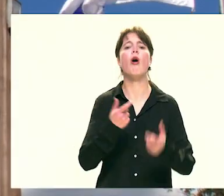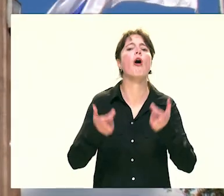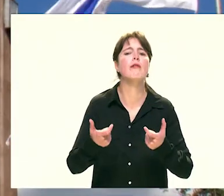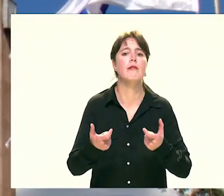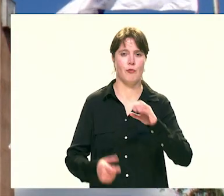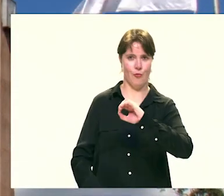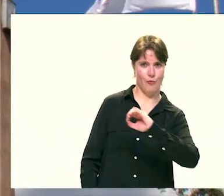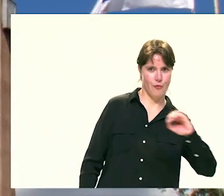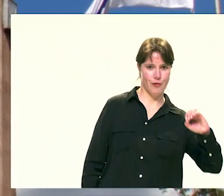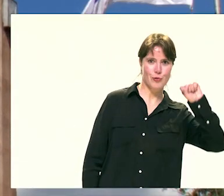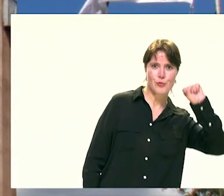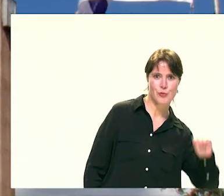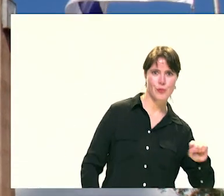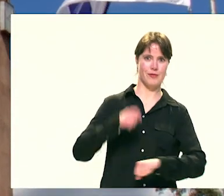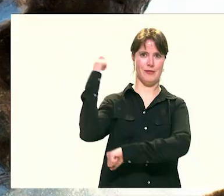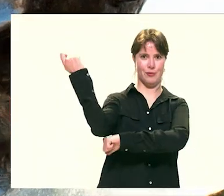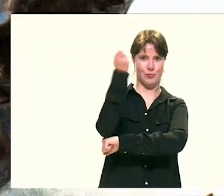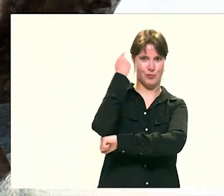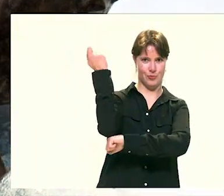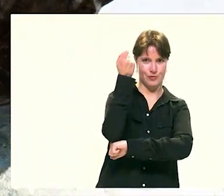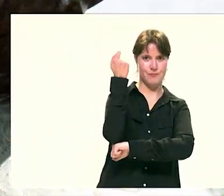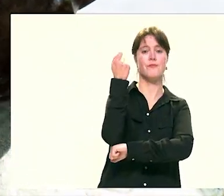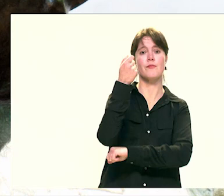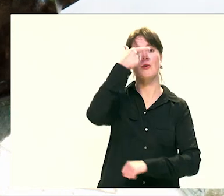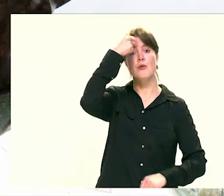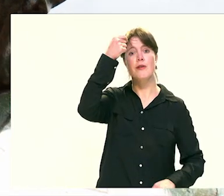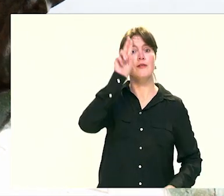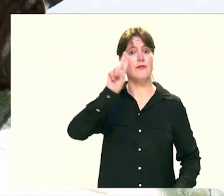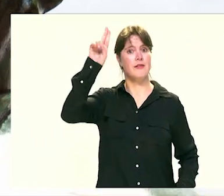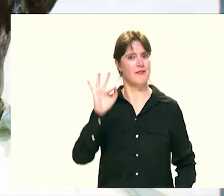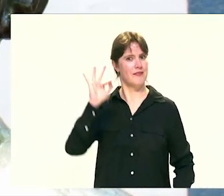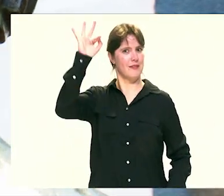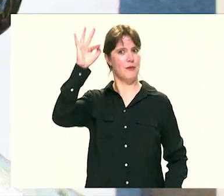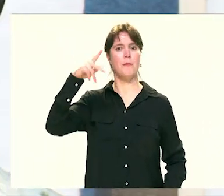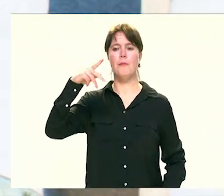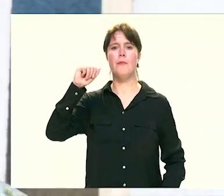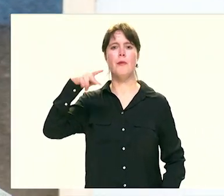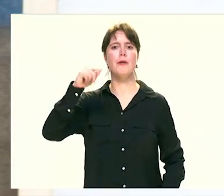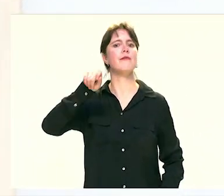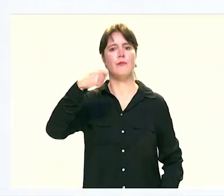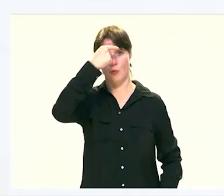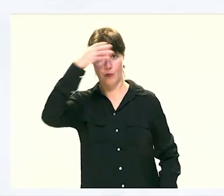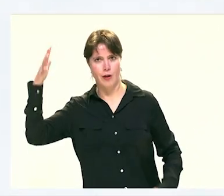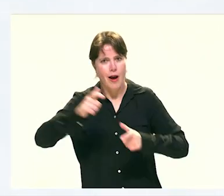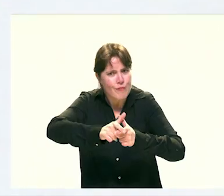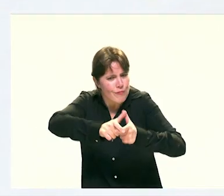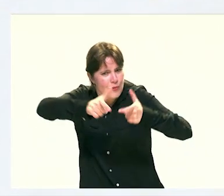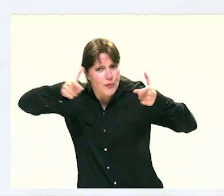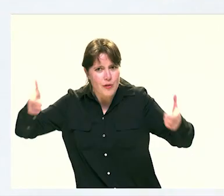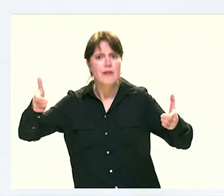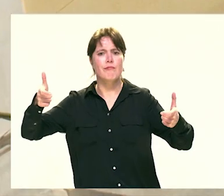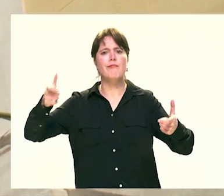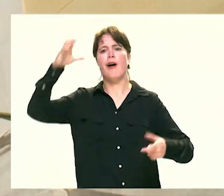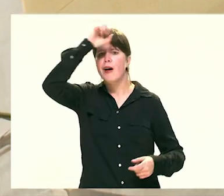Estamos do oeste ao sul do Rio Grande do Sul e a Universidade Federal do Pampa amplia os limites da fronteira.